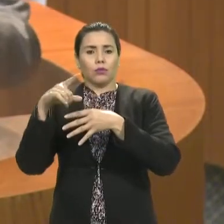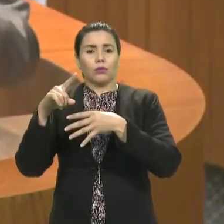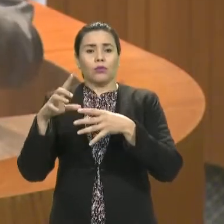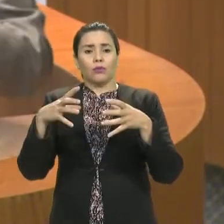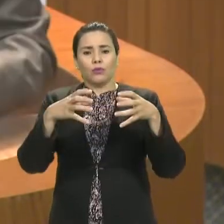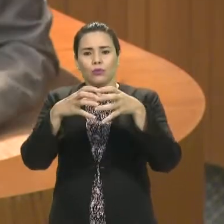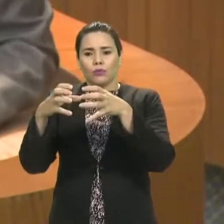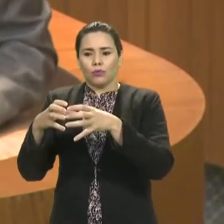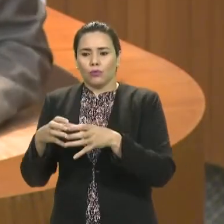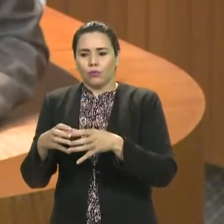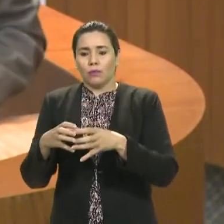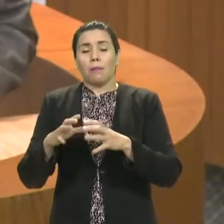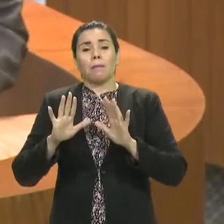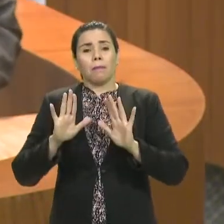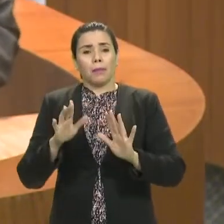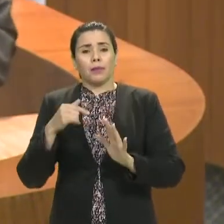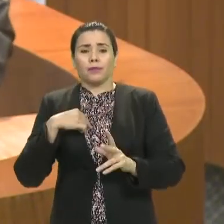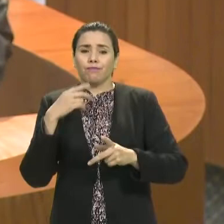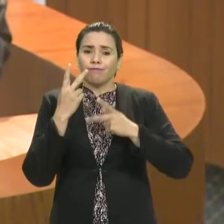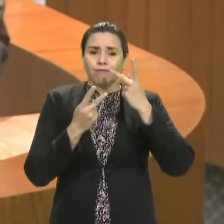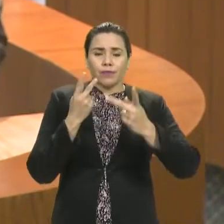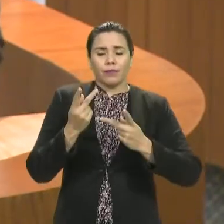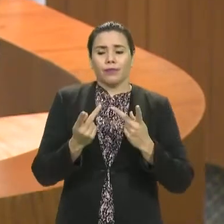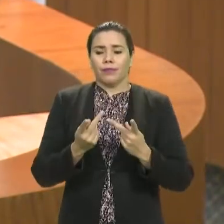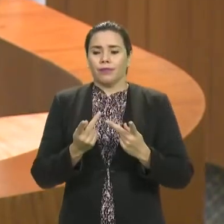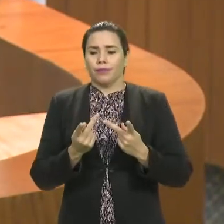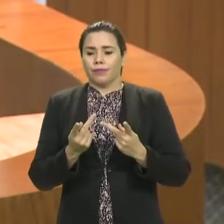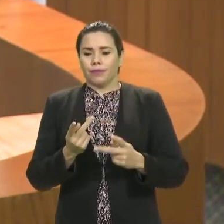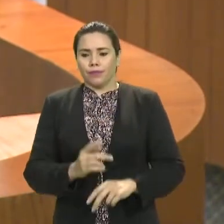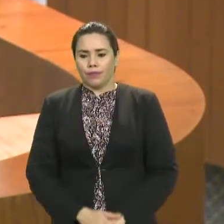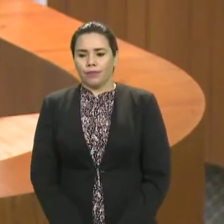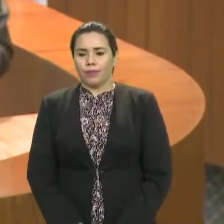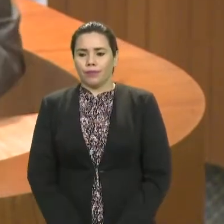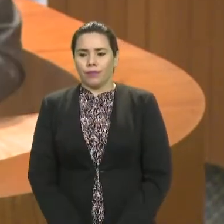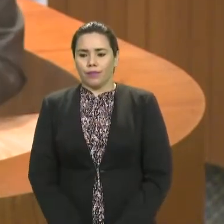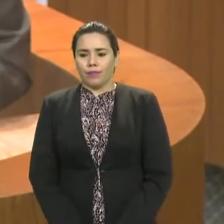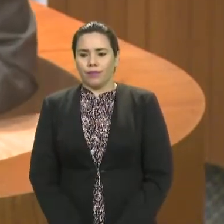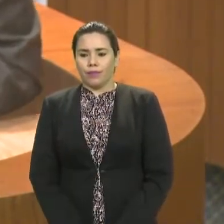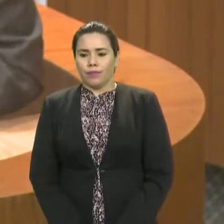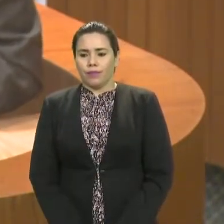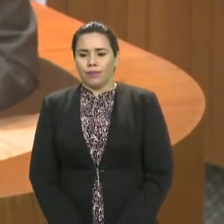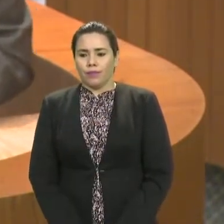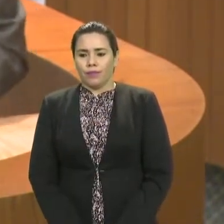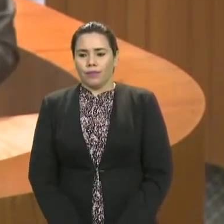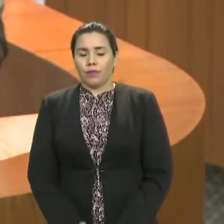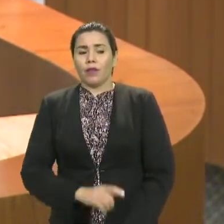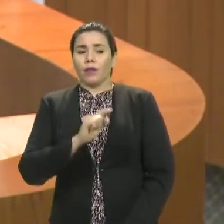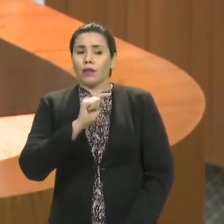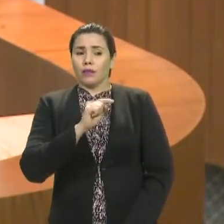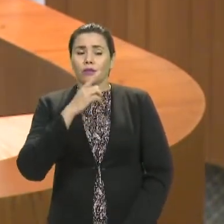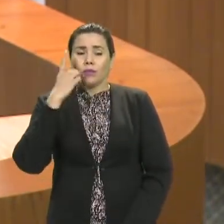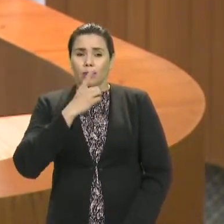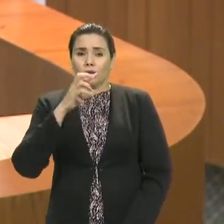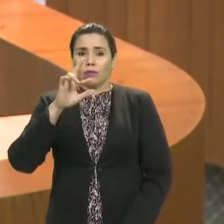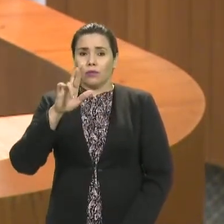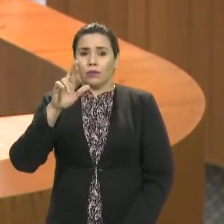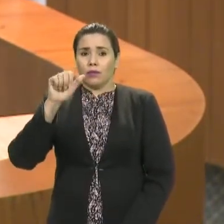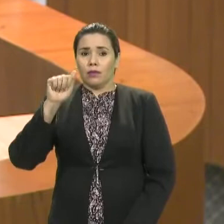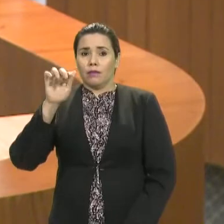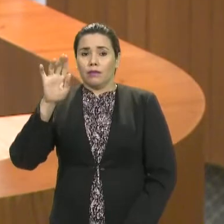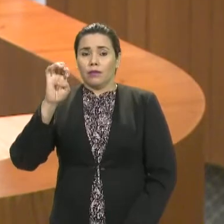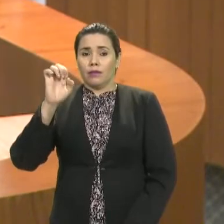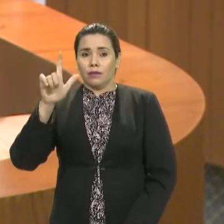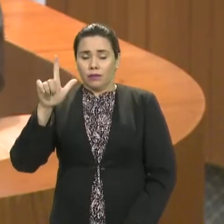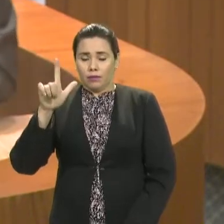meu debate não será esse que o deputado Rafael já fez, que o deputado